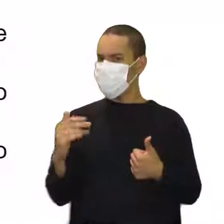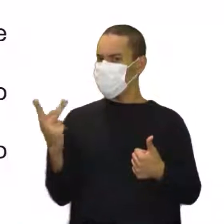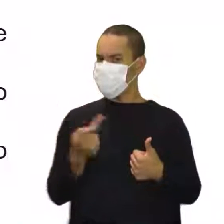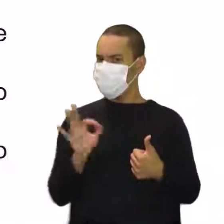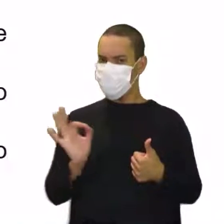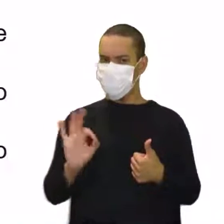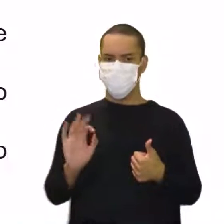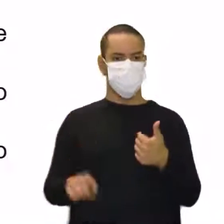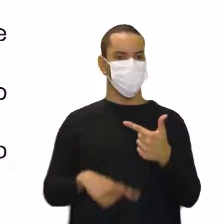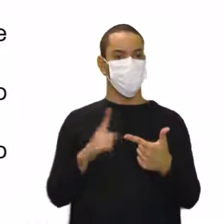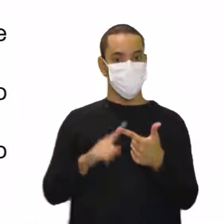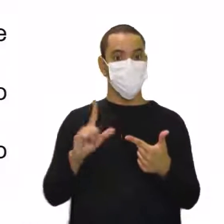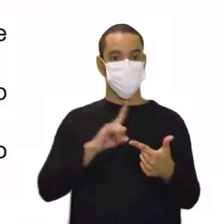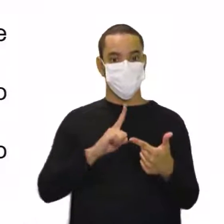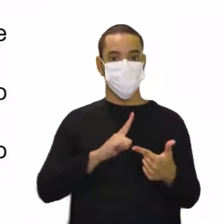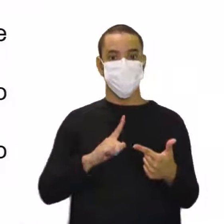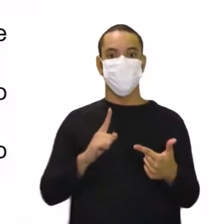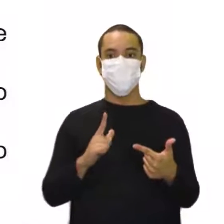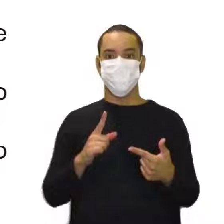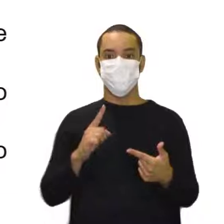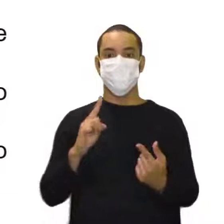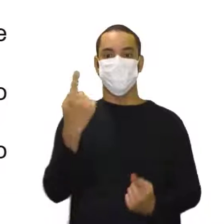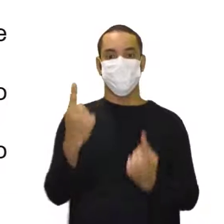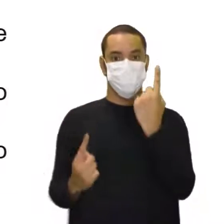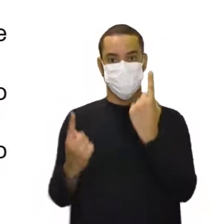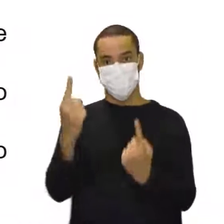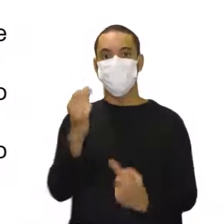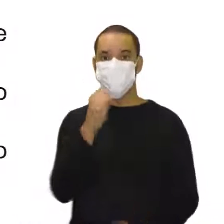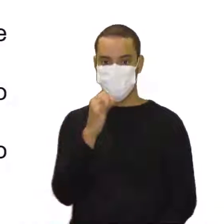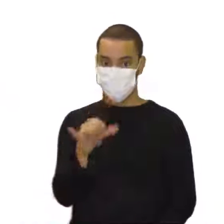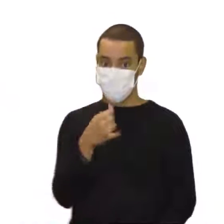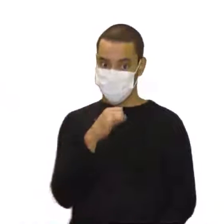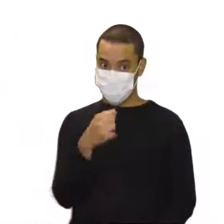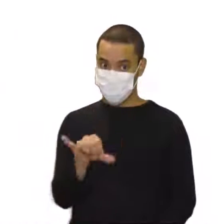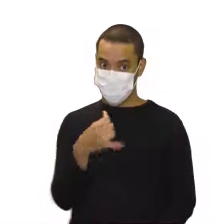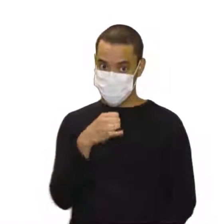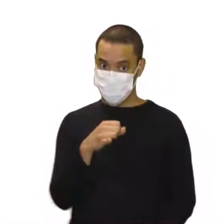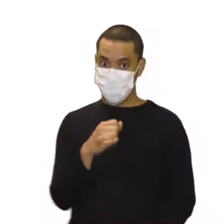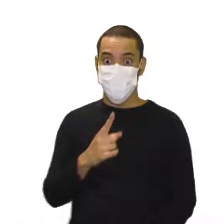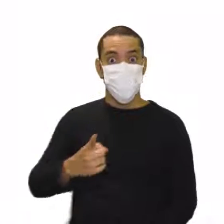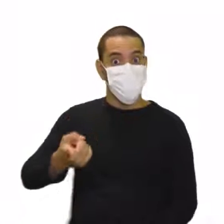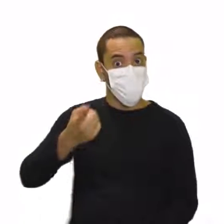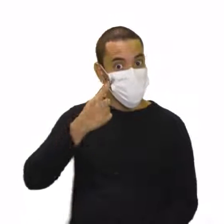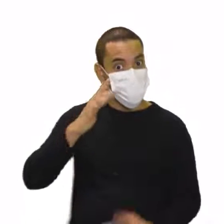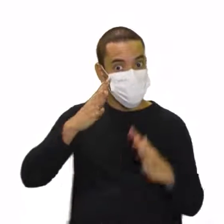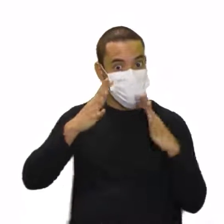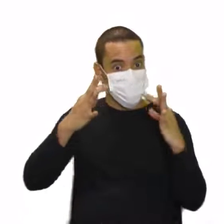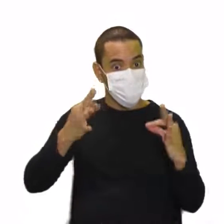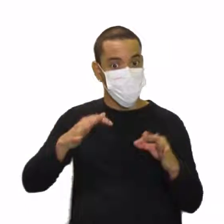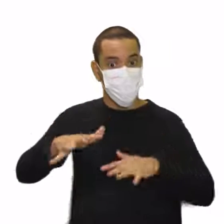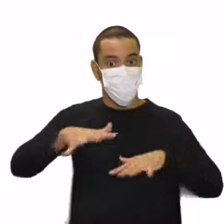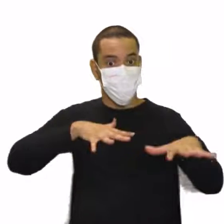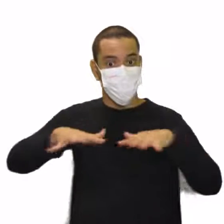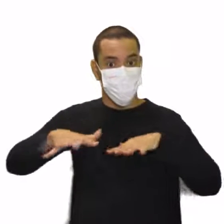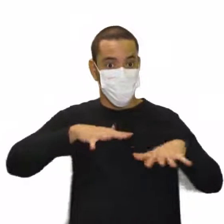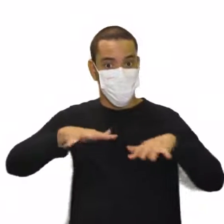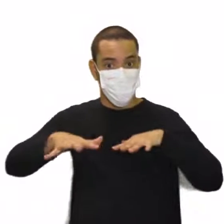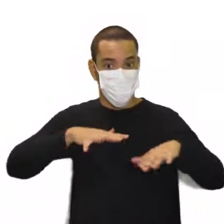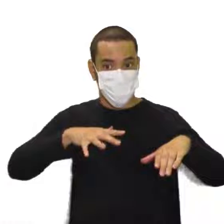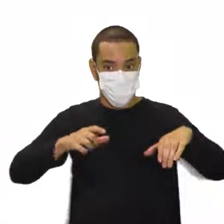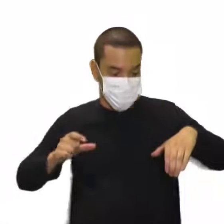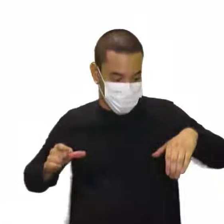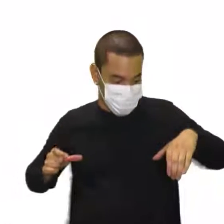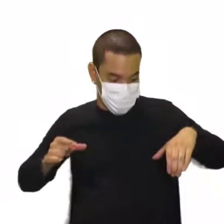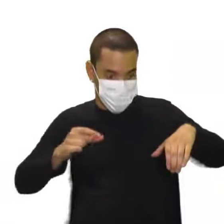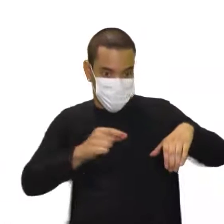nada? Produz corrente alternada no anel? Olha o que ele fala, ó. Olha só, o movimento do ímã em direção ao anel,